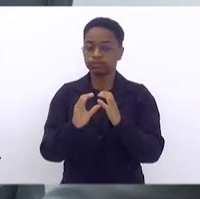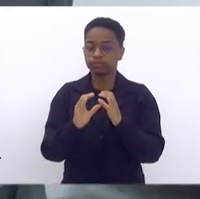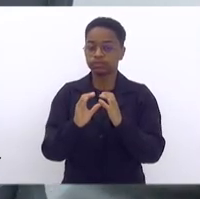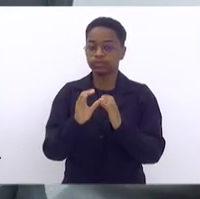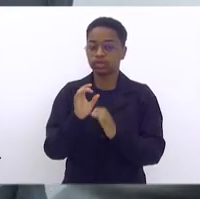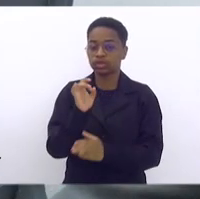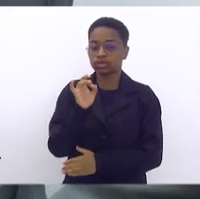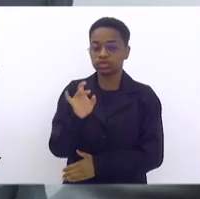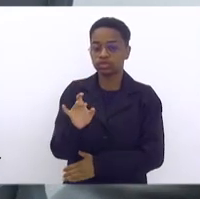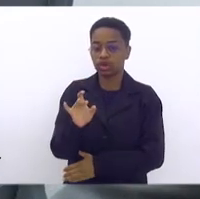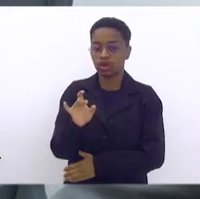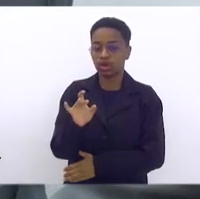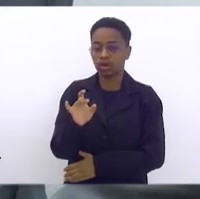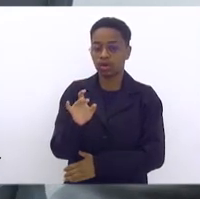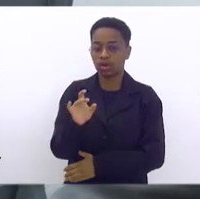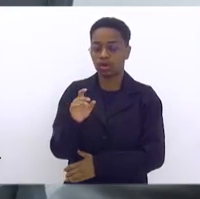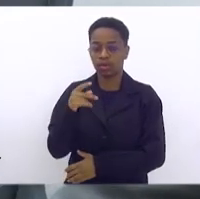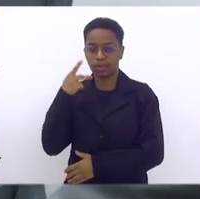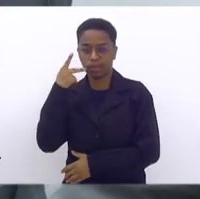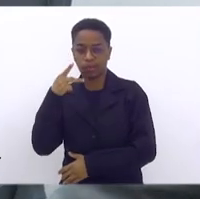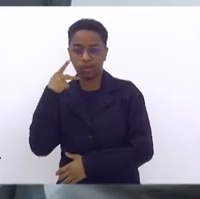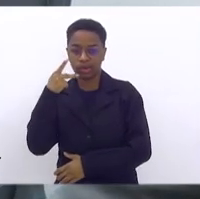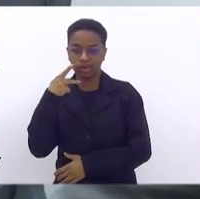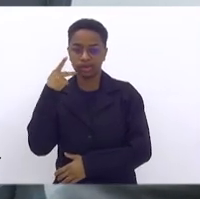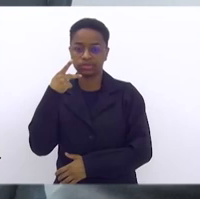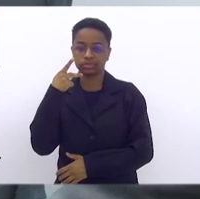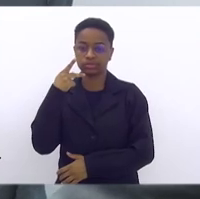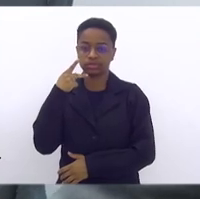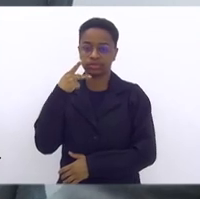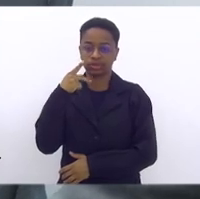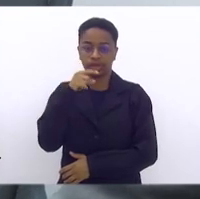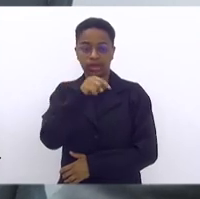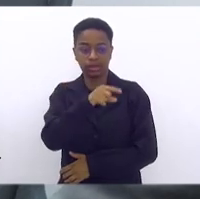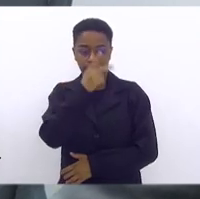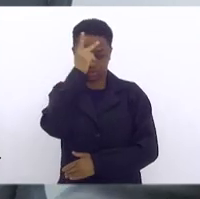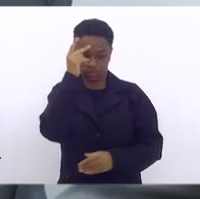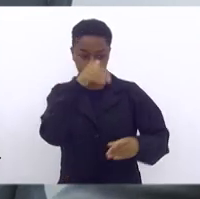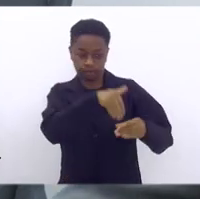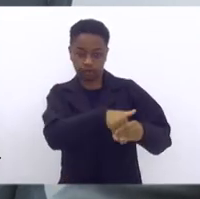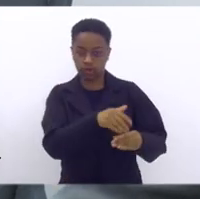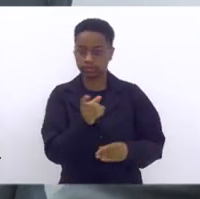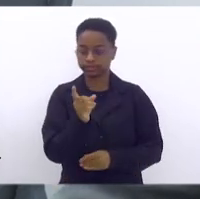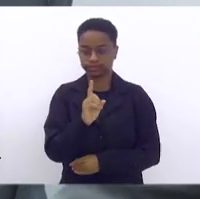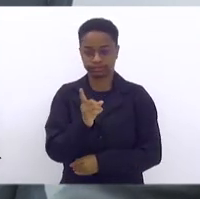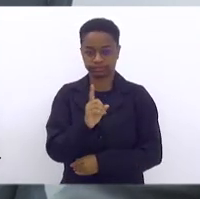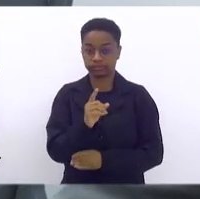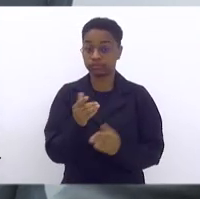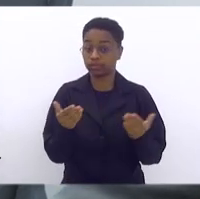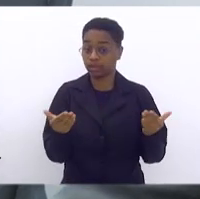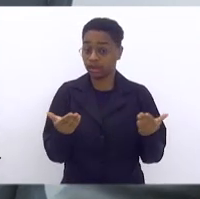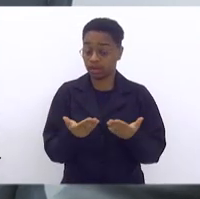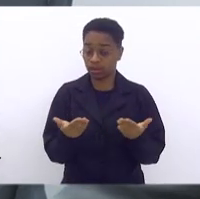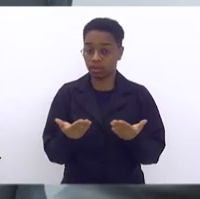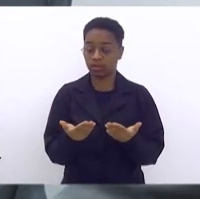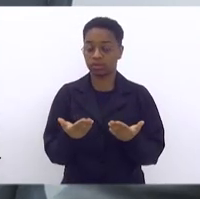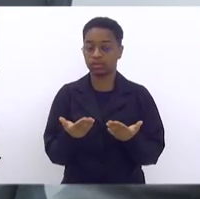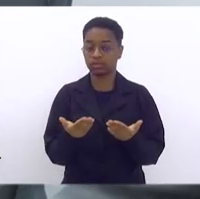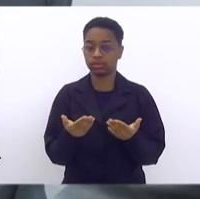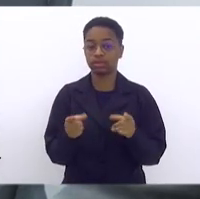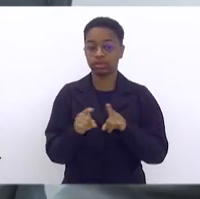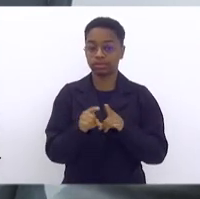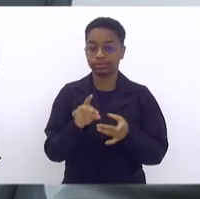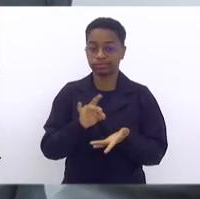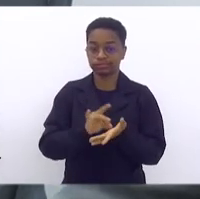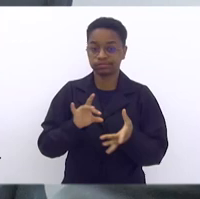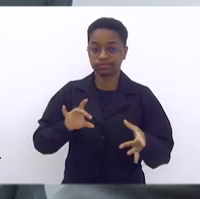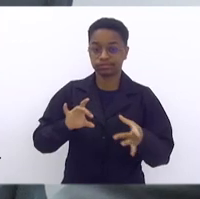apenas entre o parlamentar, ou o político e o eleitor. Ela hoje faz parte, né, do mundo